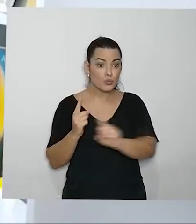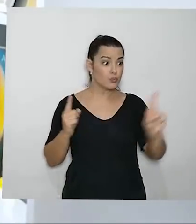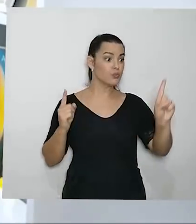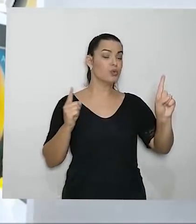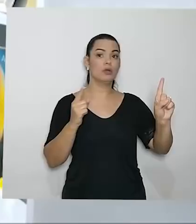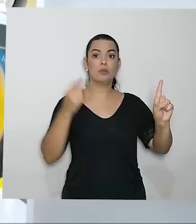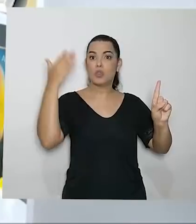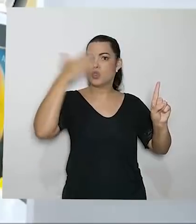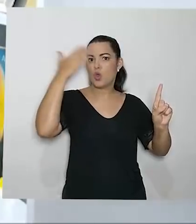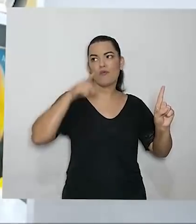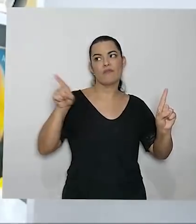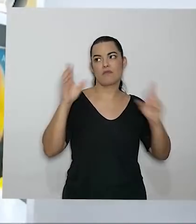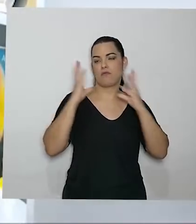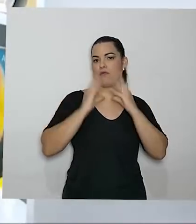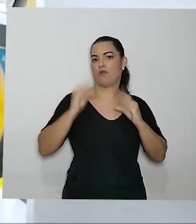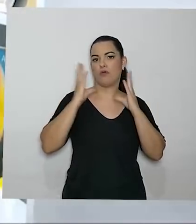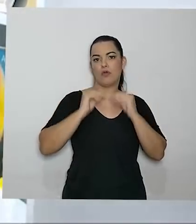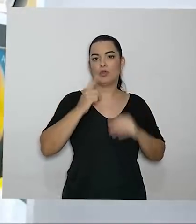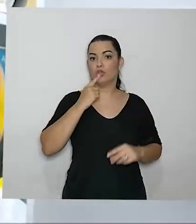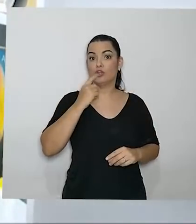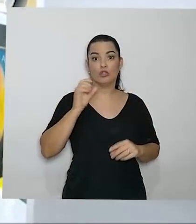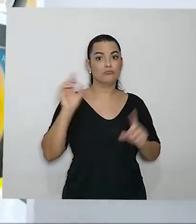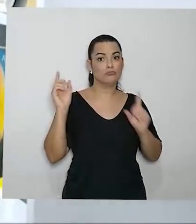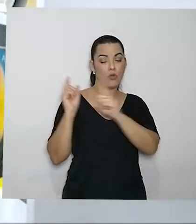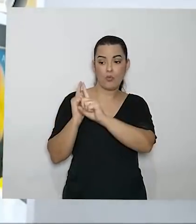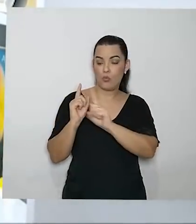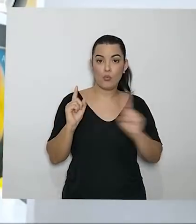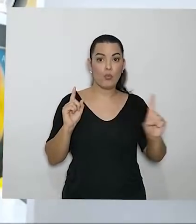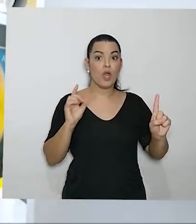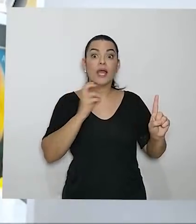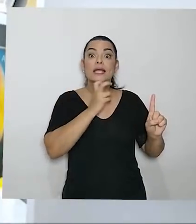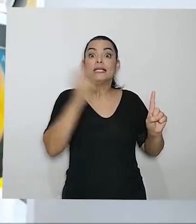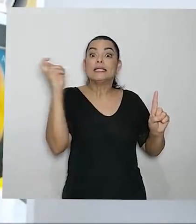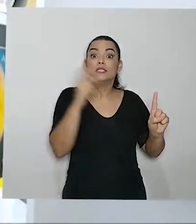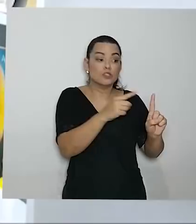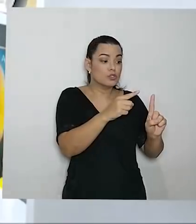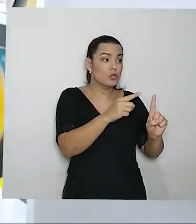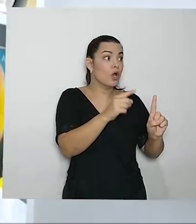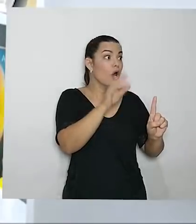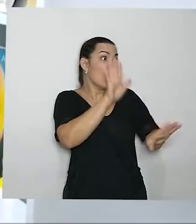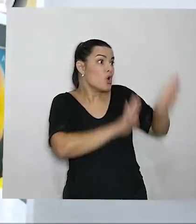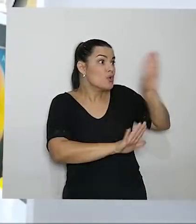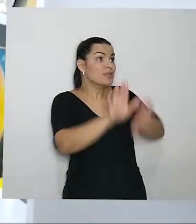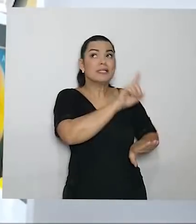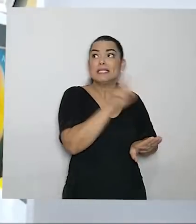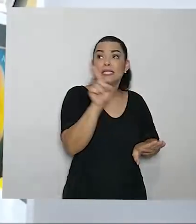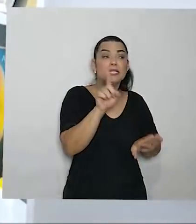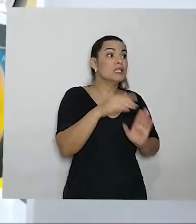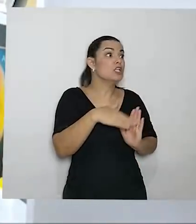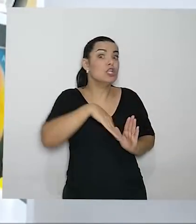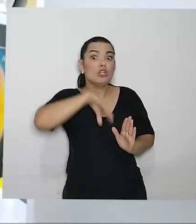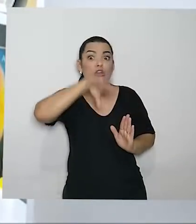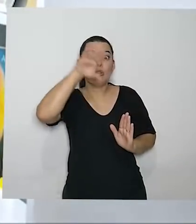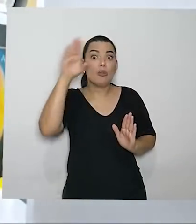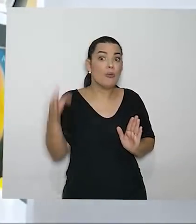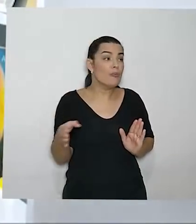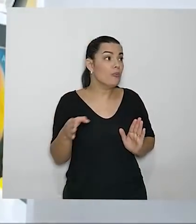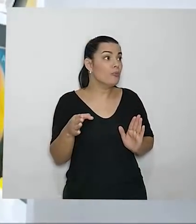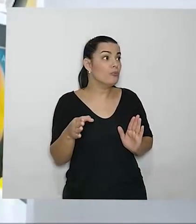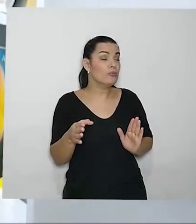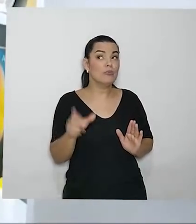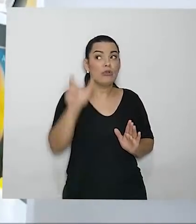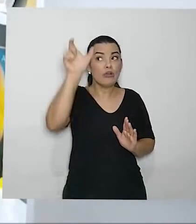viu o medonho, só gritou: cuidado, ali na montanha tem uma coisa medonha. Medonho